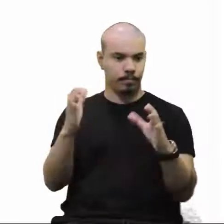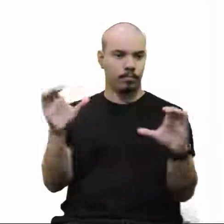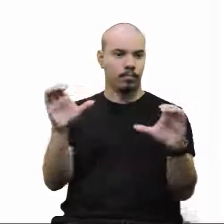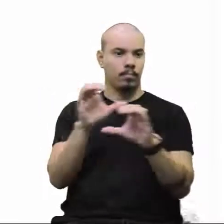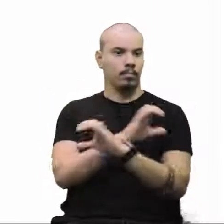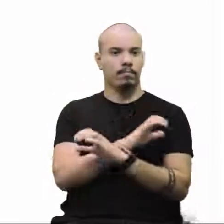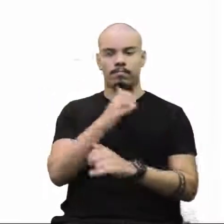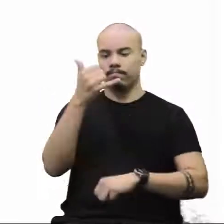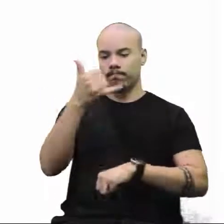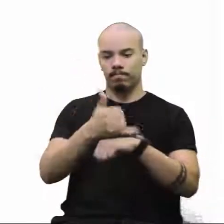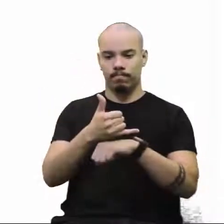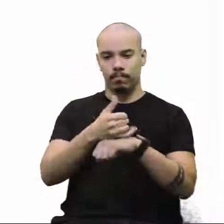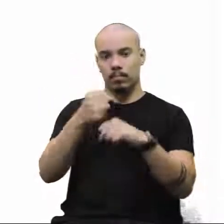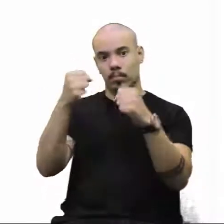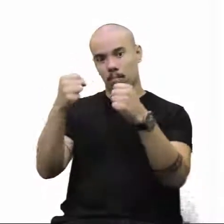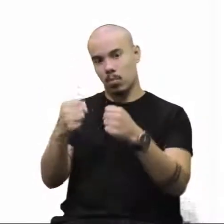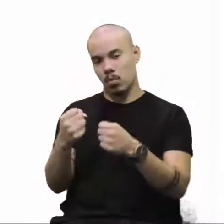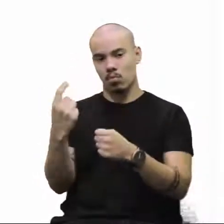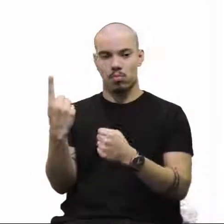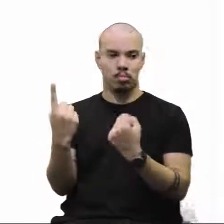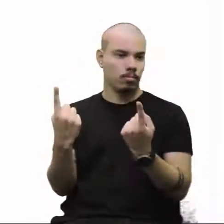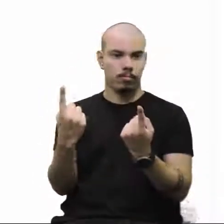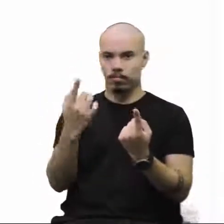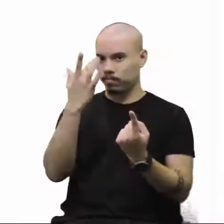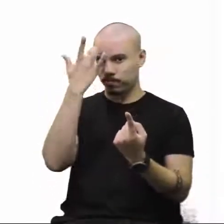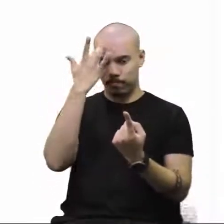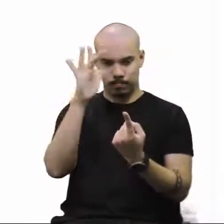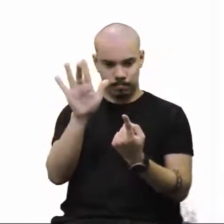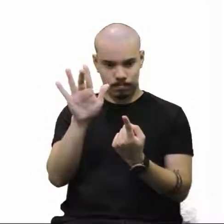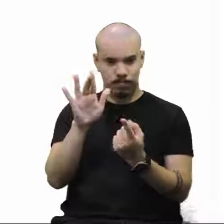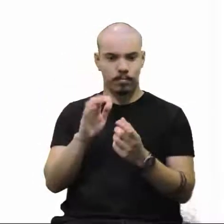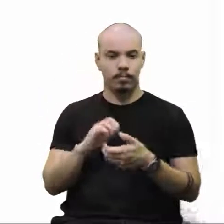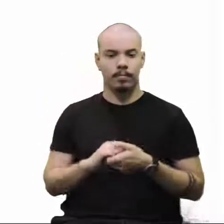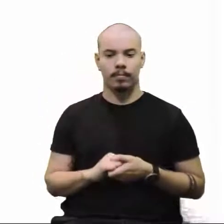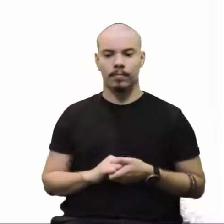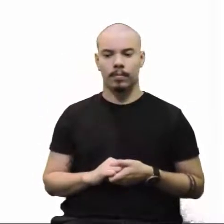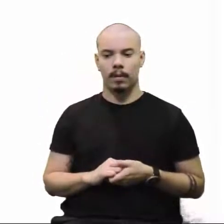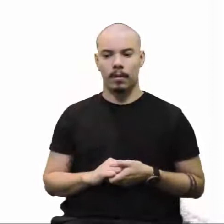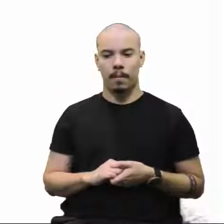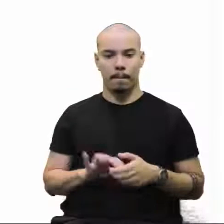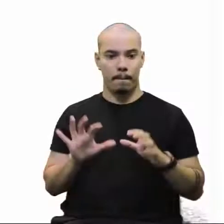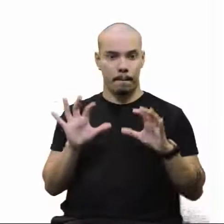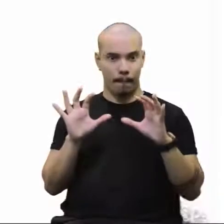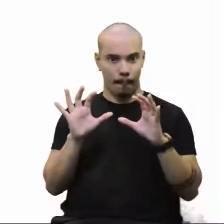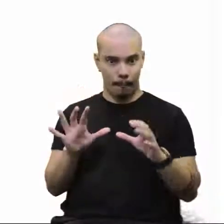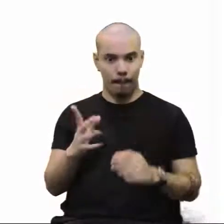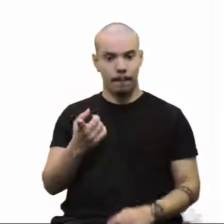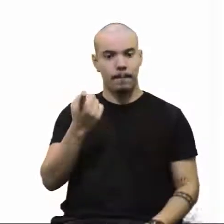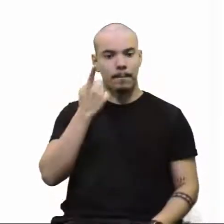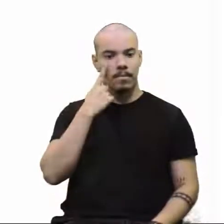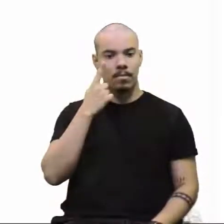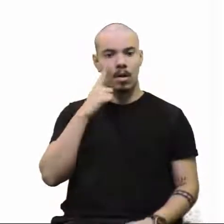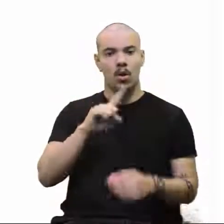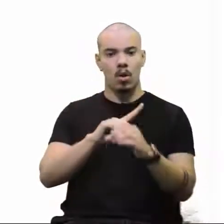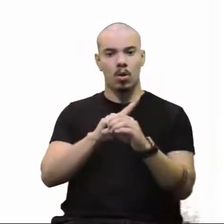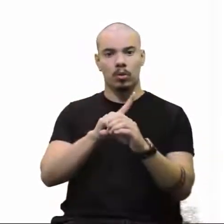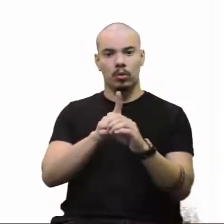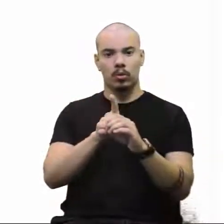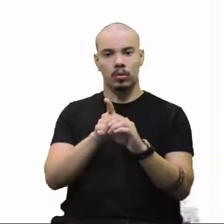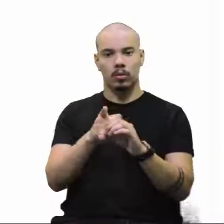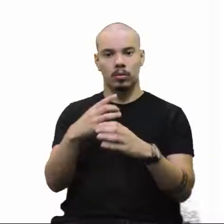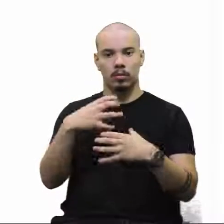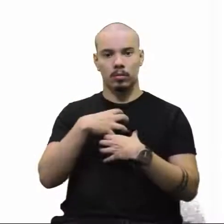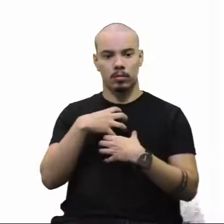né? Metálica. Pode ser a roda ou pode ser o raio. E aí são raios, é. Assim, vê-se a roda girando no